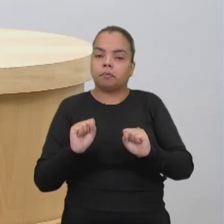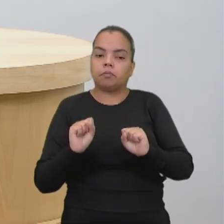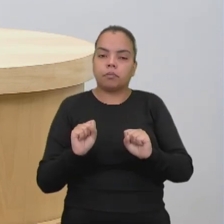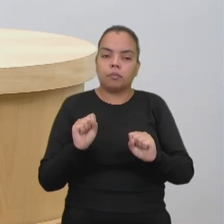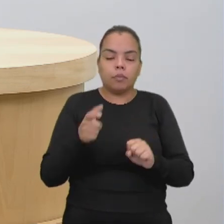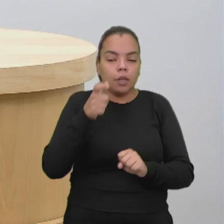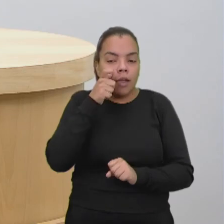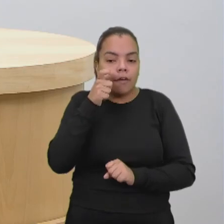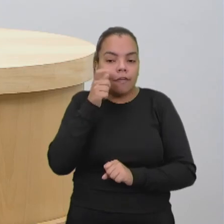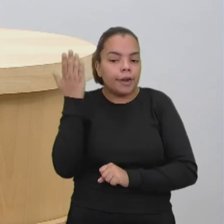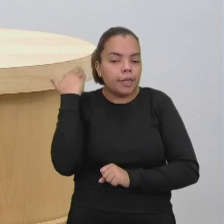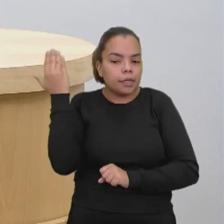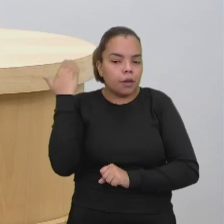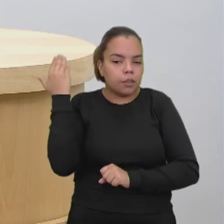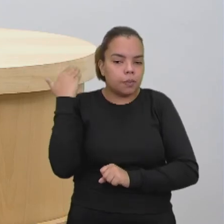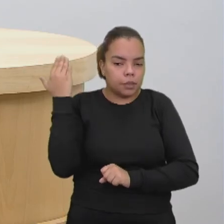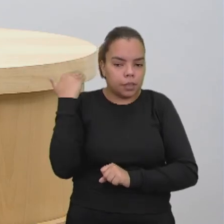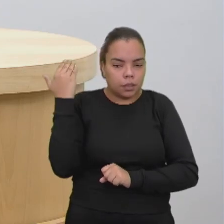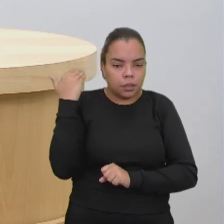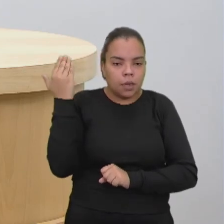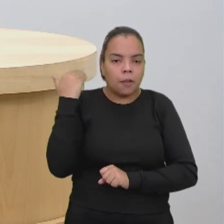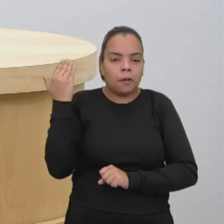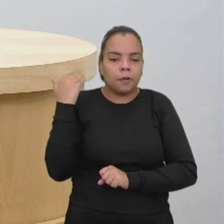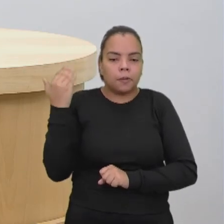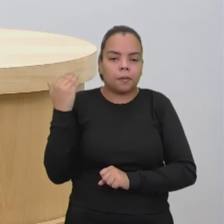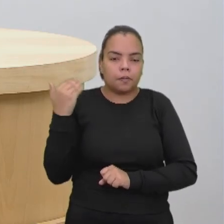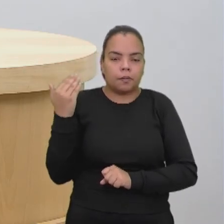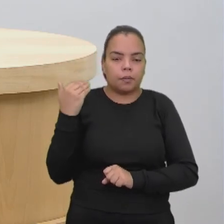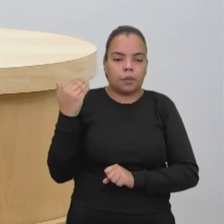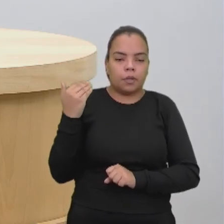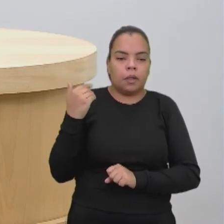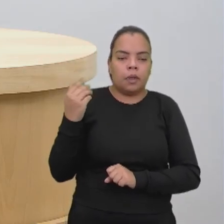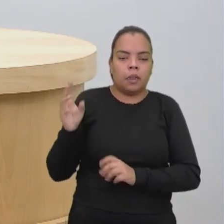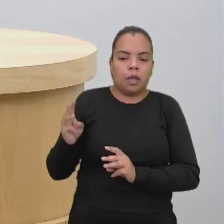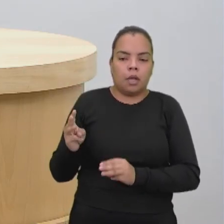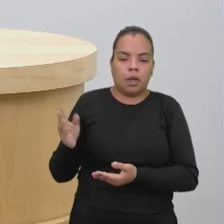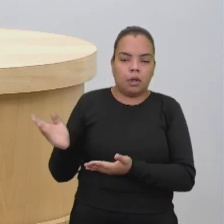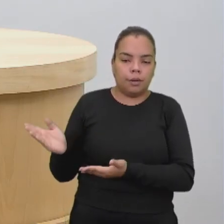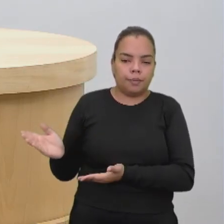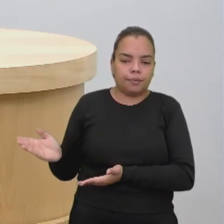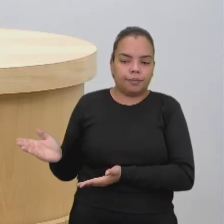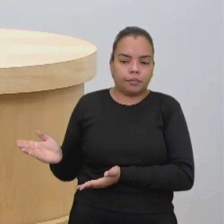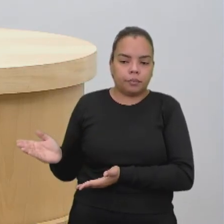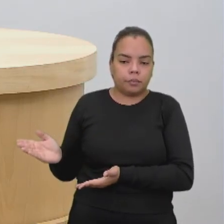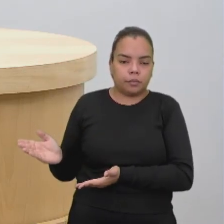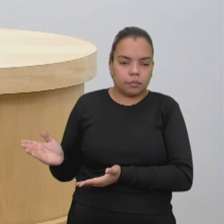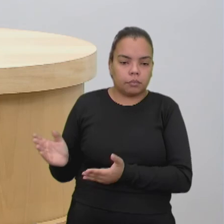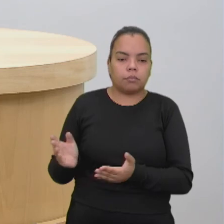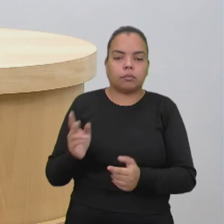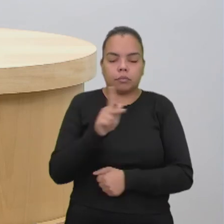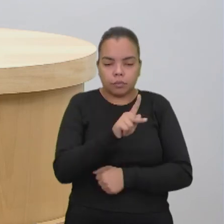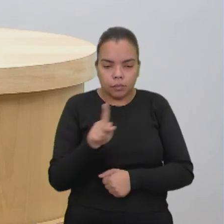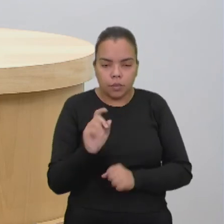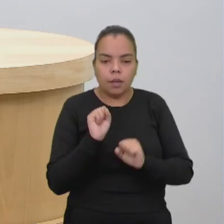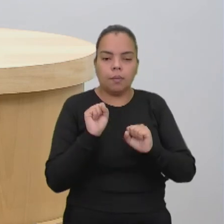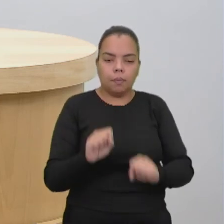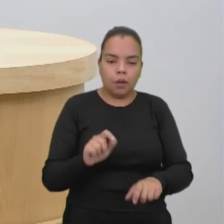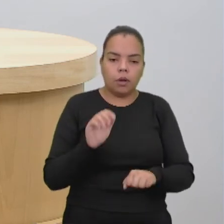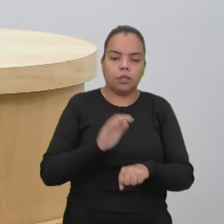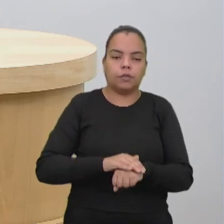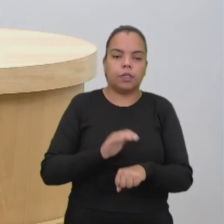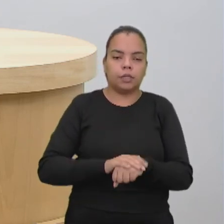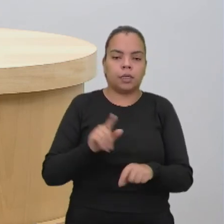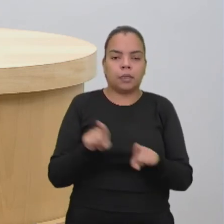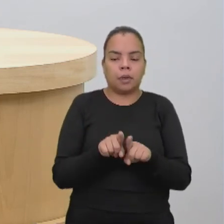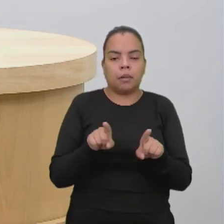aulas, pegar as aulas no repositório, o professor, se tiver condições, ele pode fazer isso também, né, e apresentar para os alunos